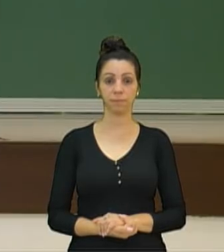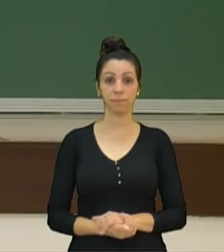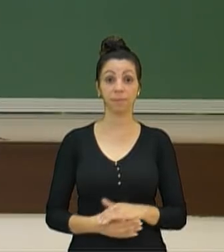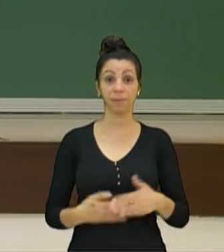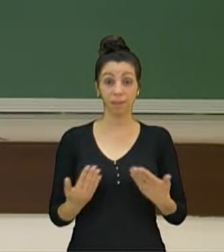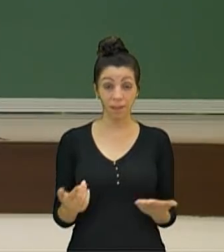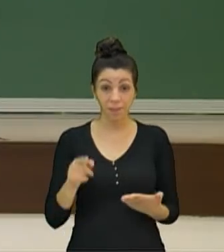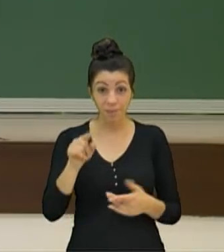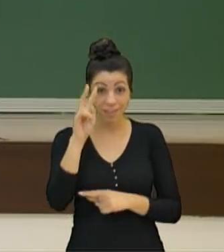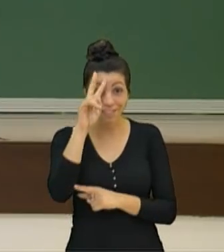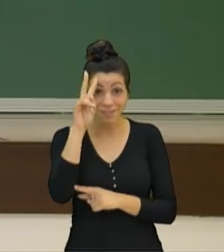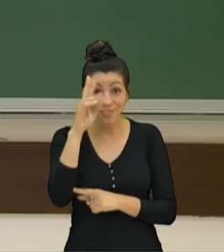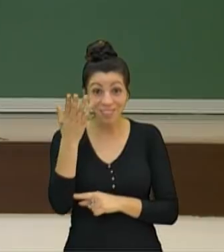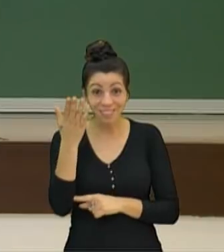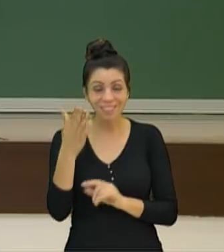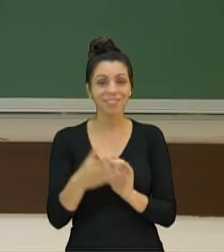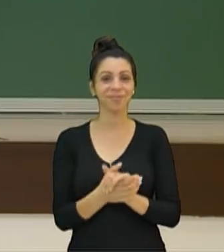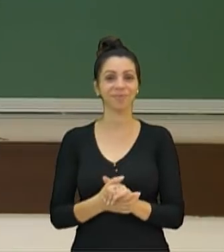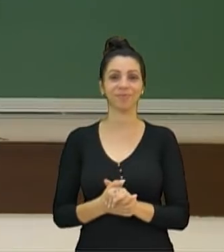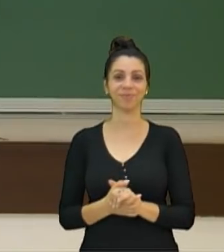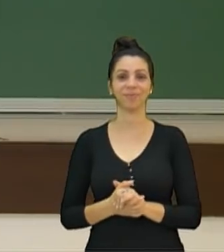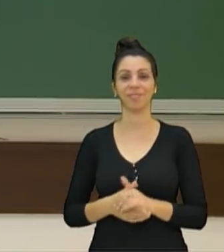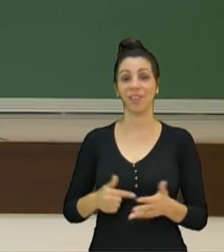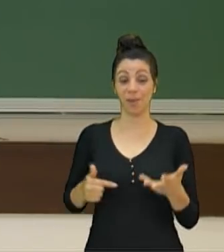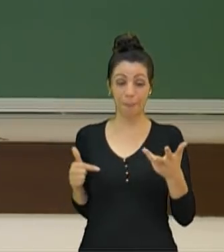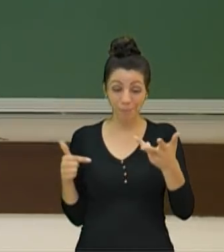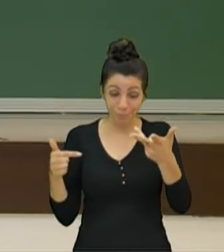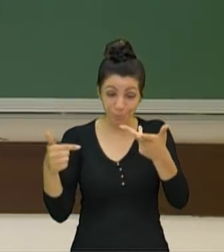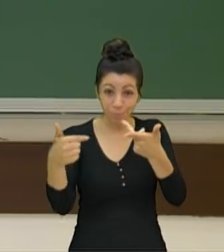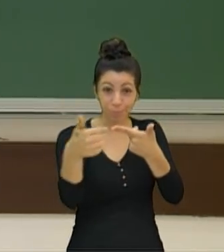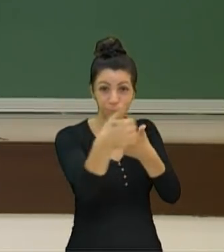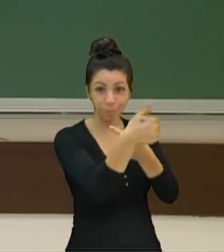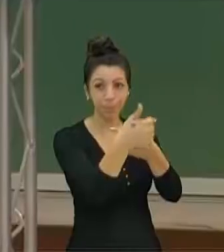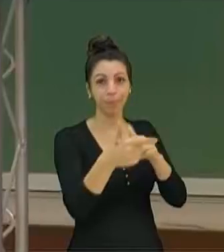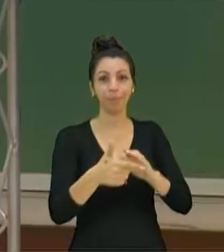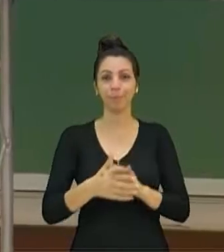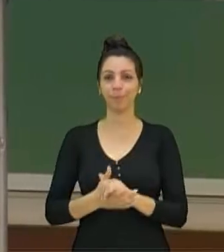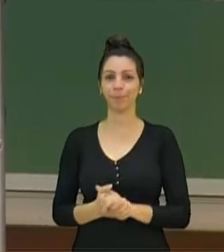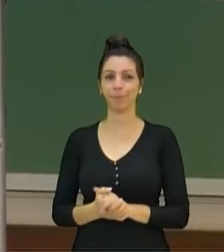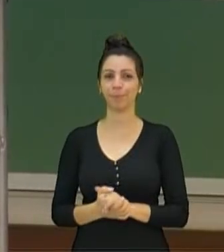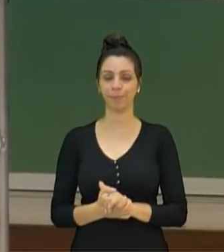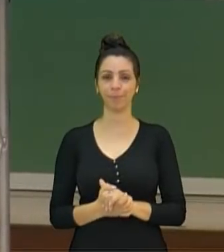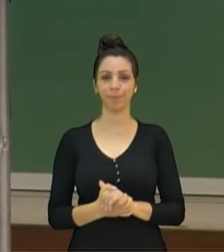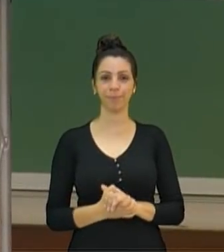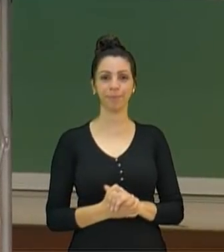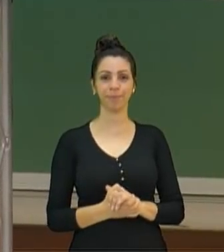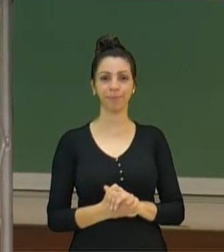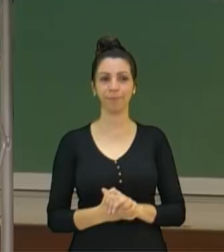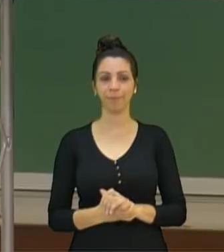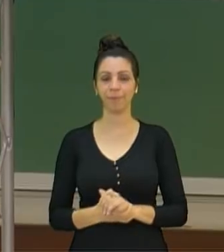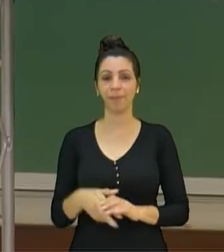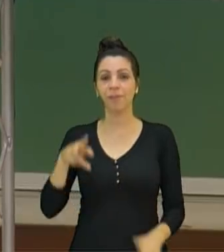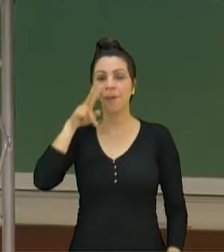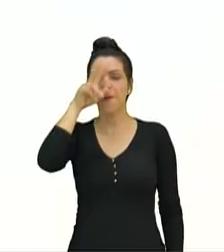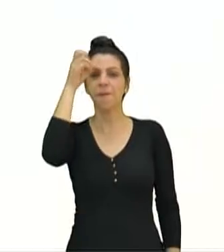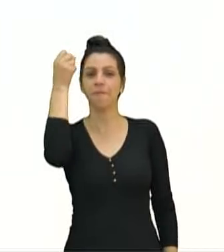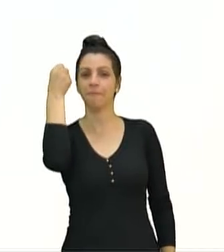E aí, você lembrou? Olha que eram muitas, hein? Vamos ver? Olha lá.